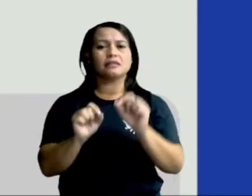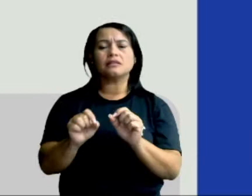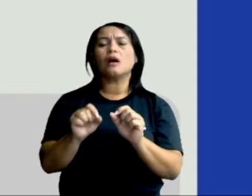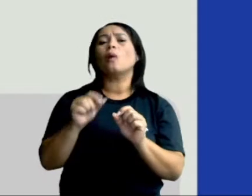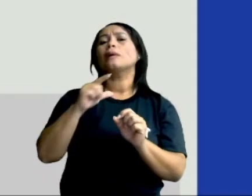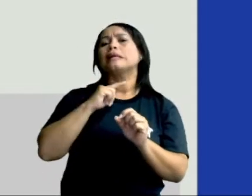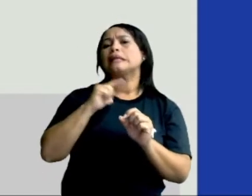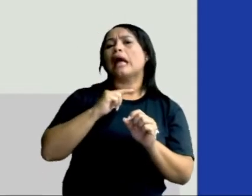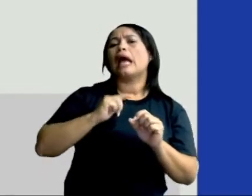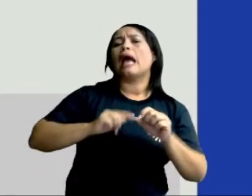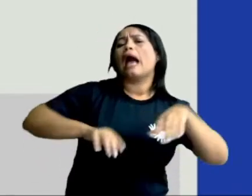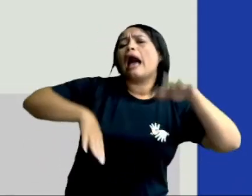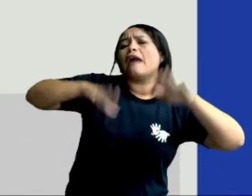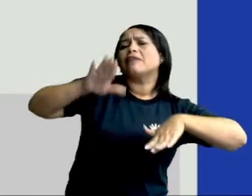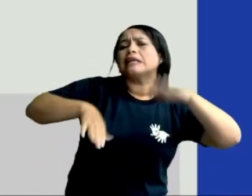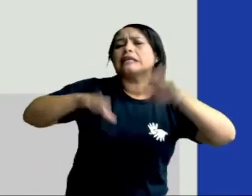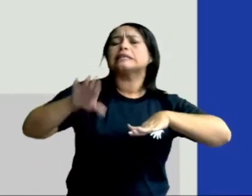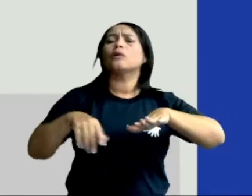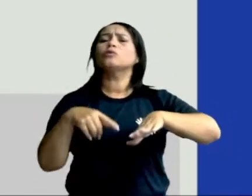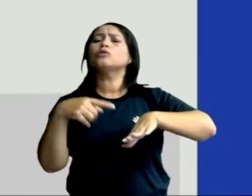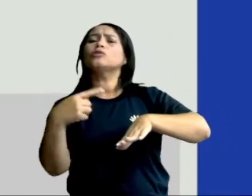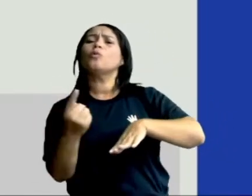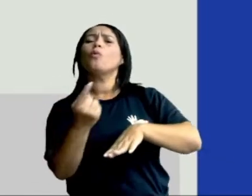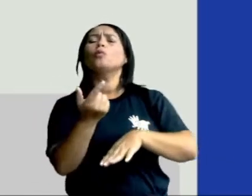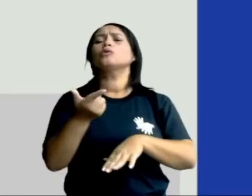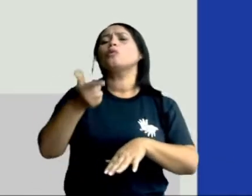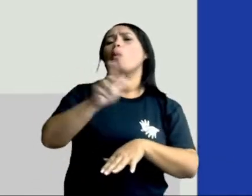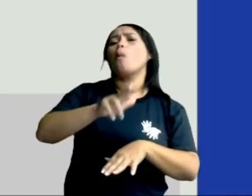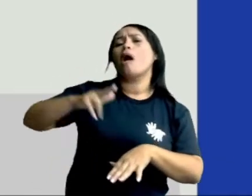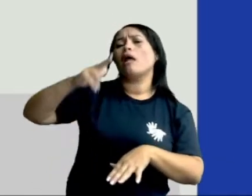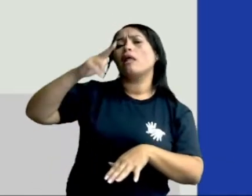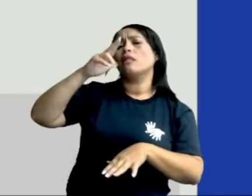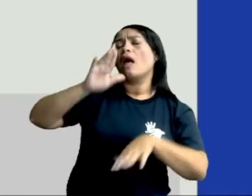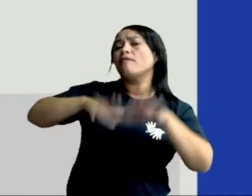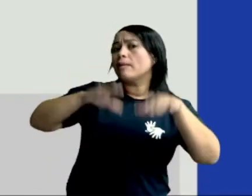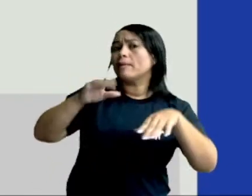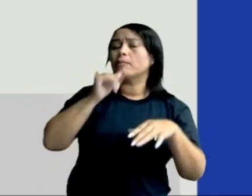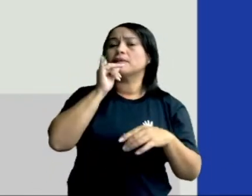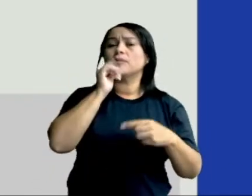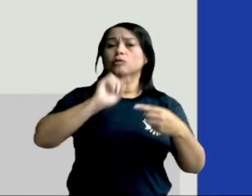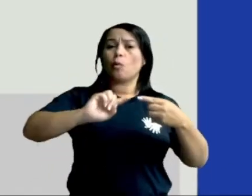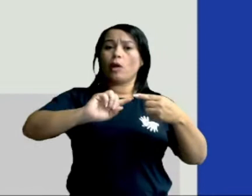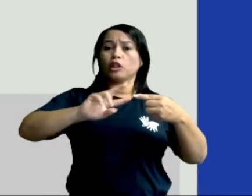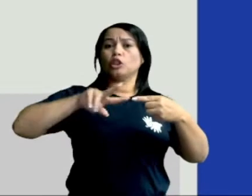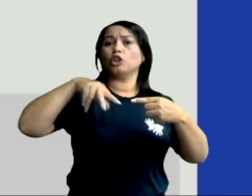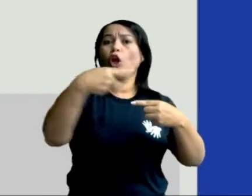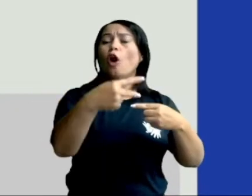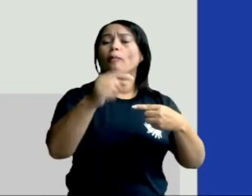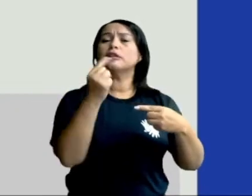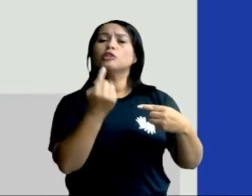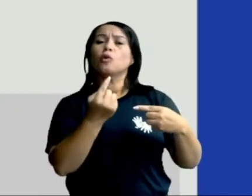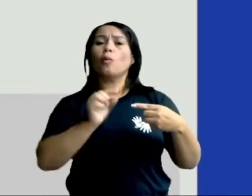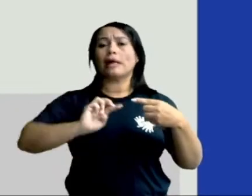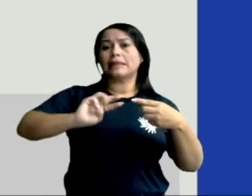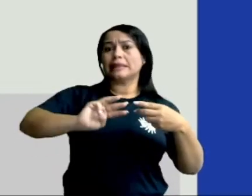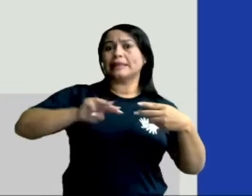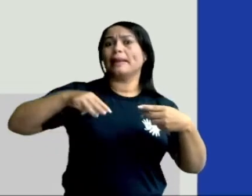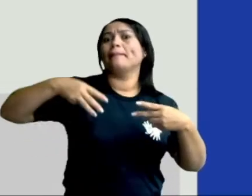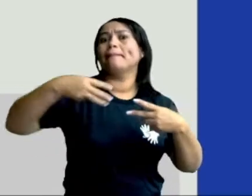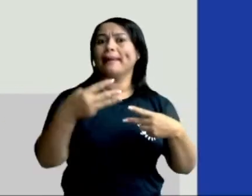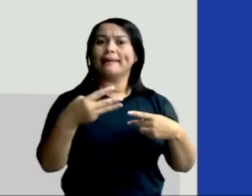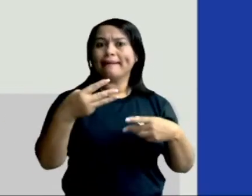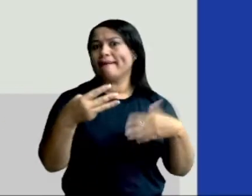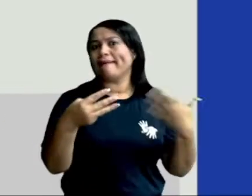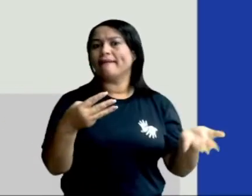a variação de outra na mesma razão. Se uma dobra, a outra dobra. Se uma triplica, a